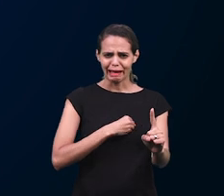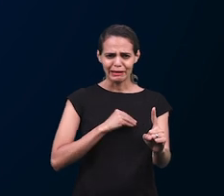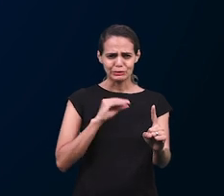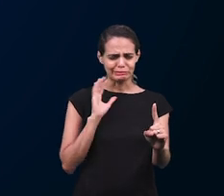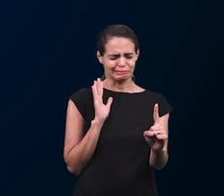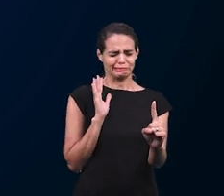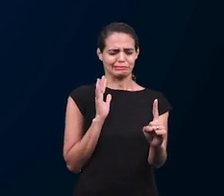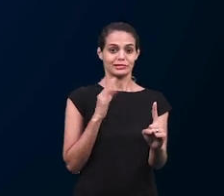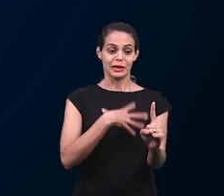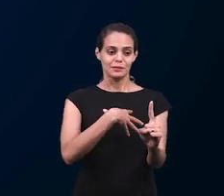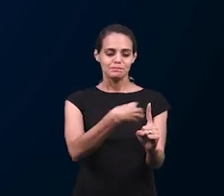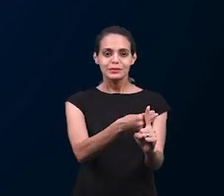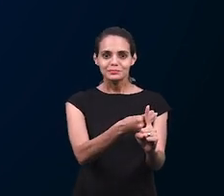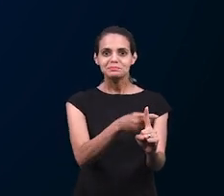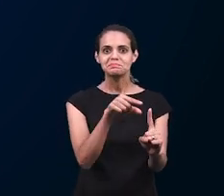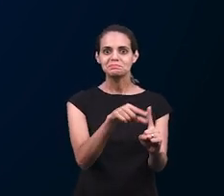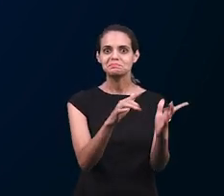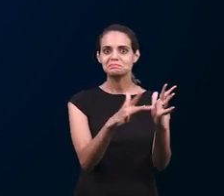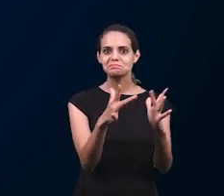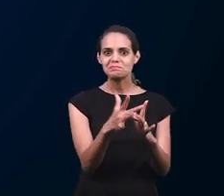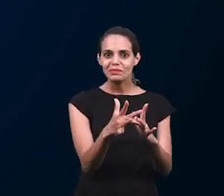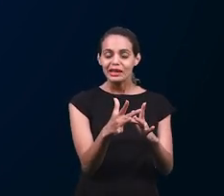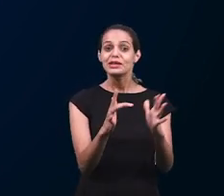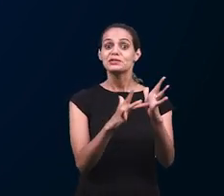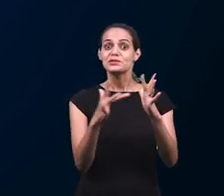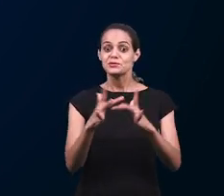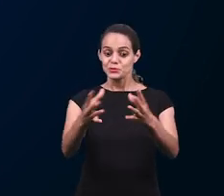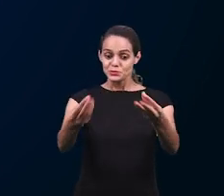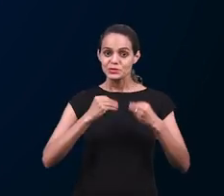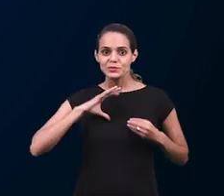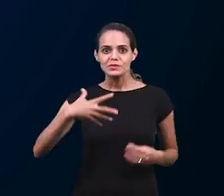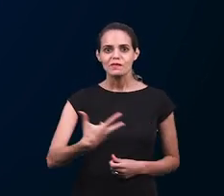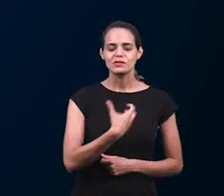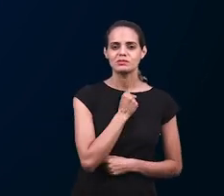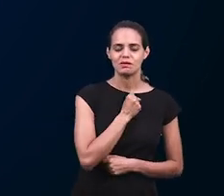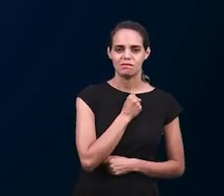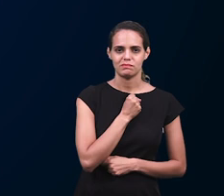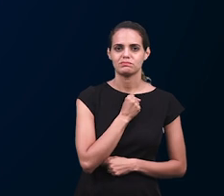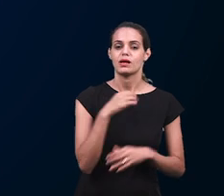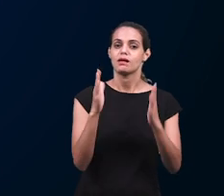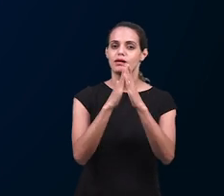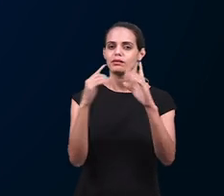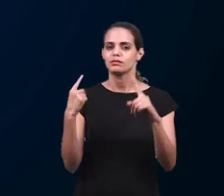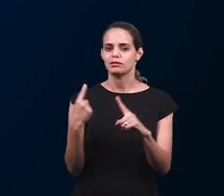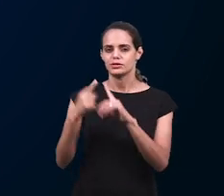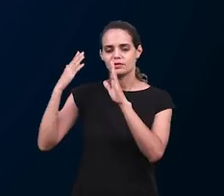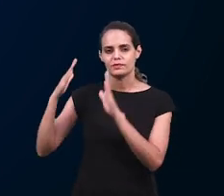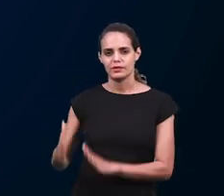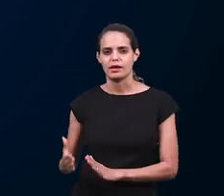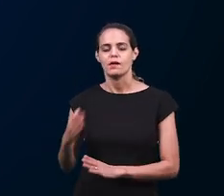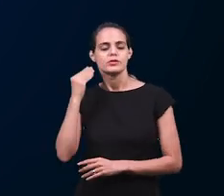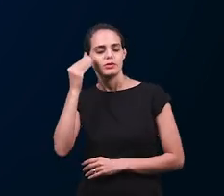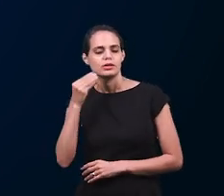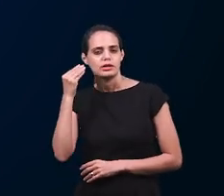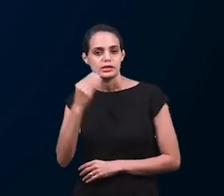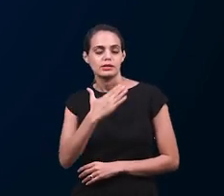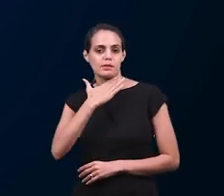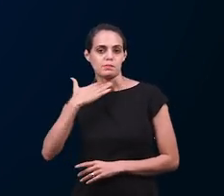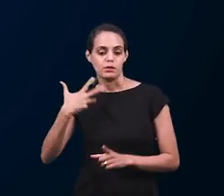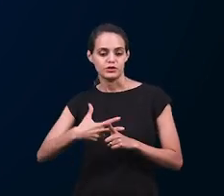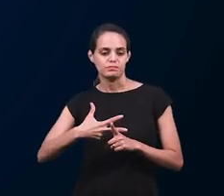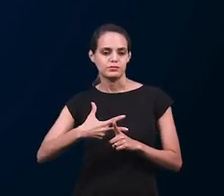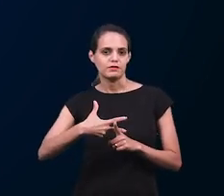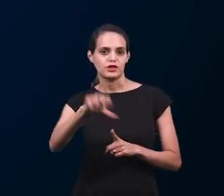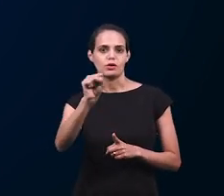deu a salvação. E a igreja fiel, ela vive a experiência da morte e da ressurreição do Senhor